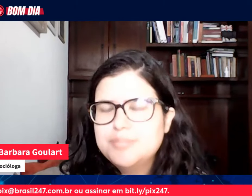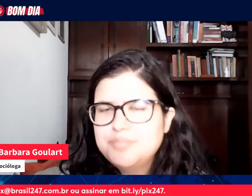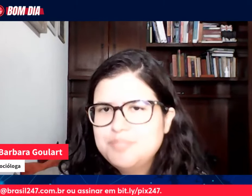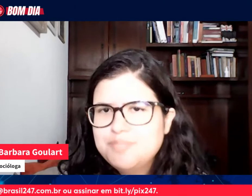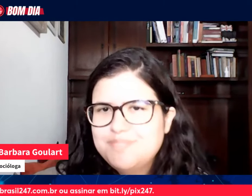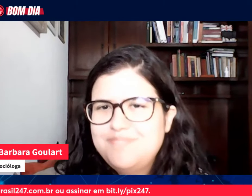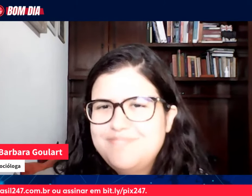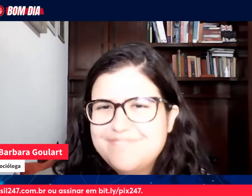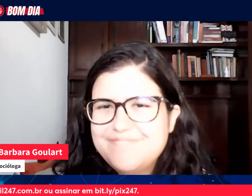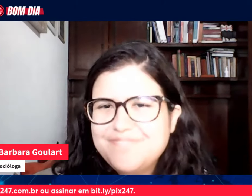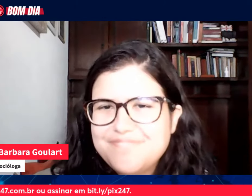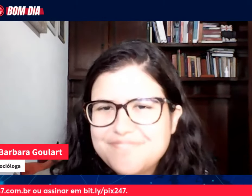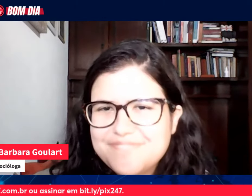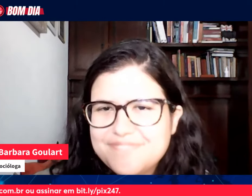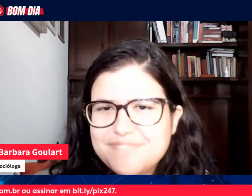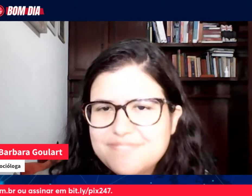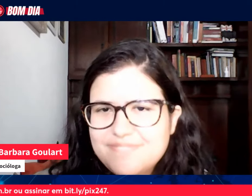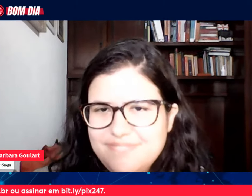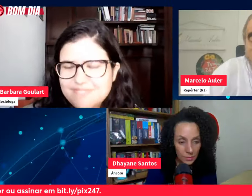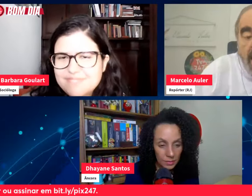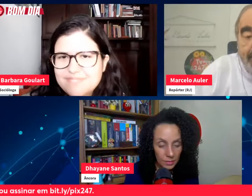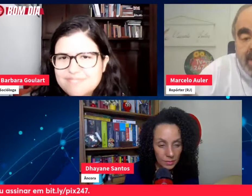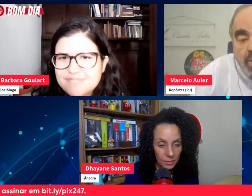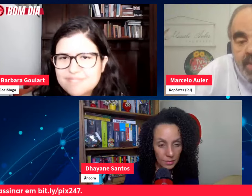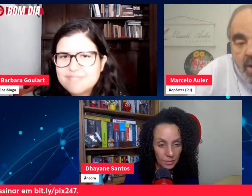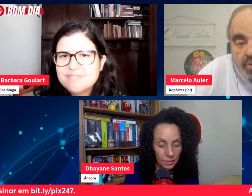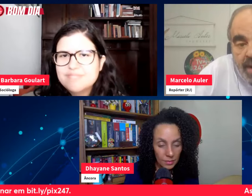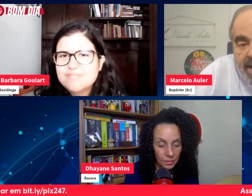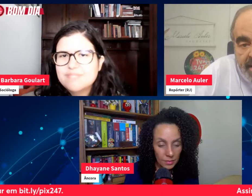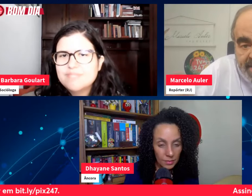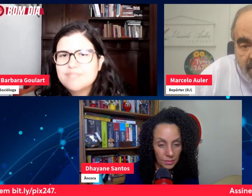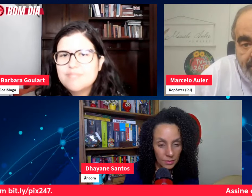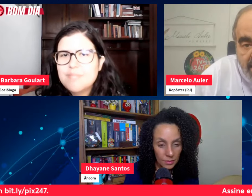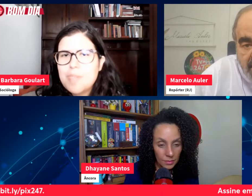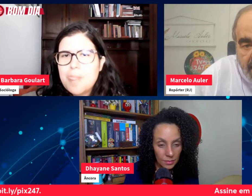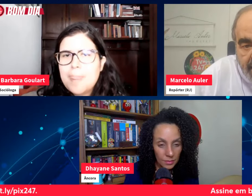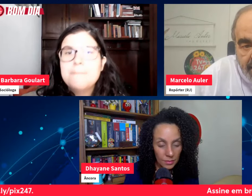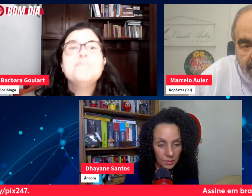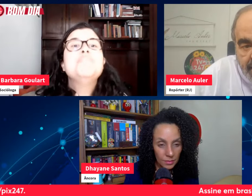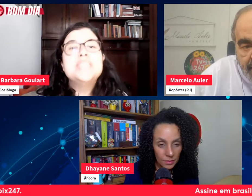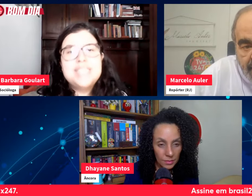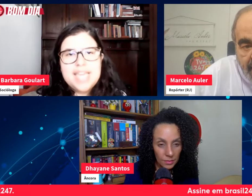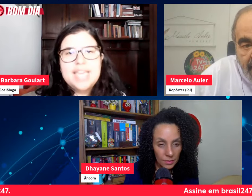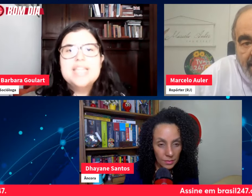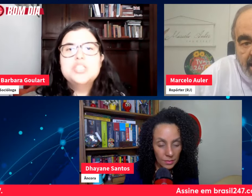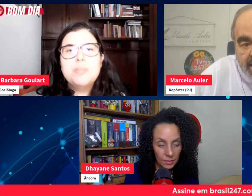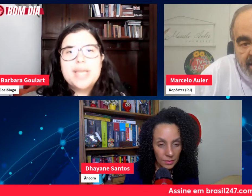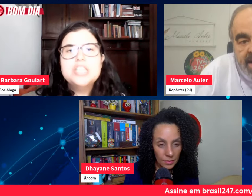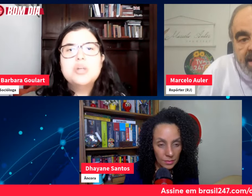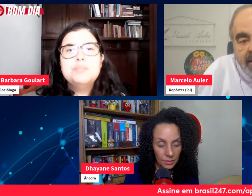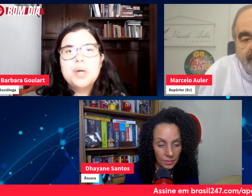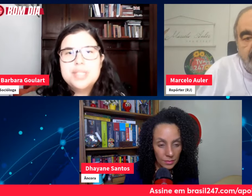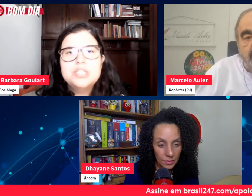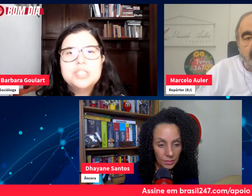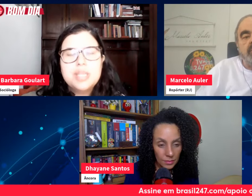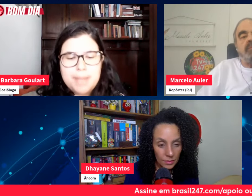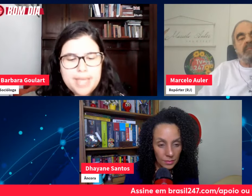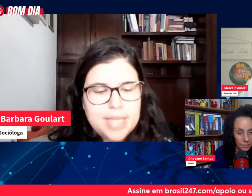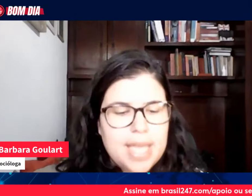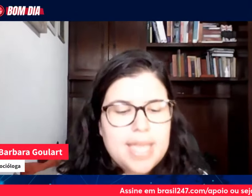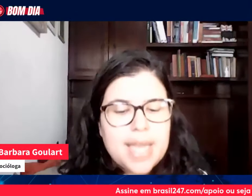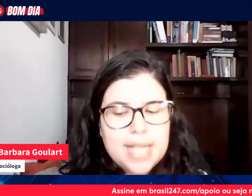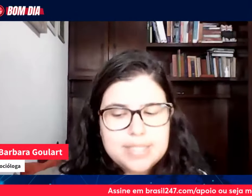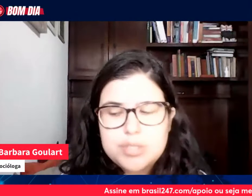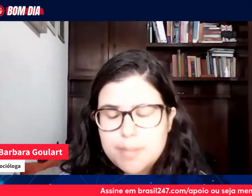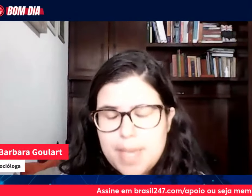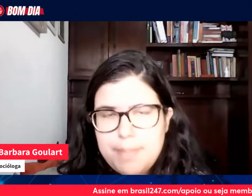esqueci. Se ele abriu mão de uma reação militar. Sim, isso é uma questão importante também,